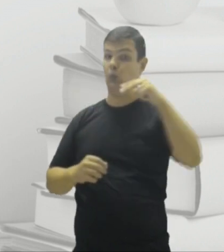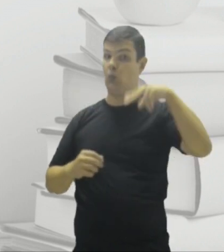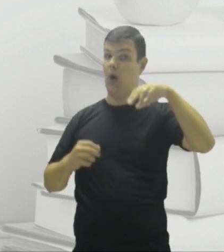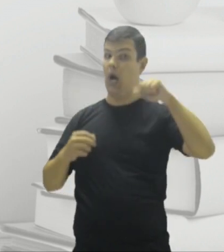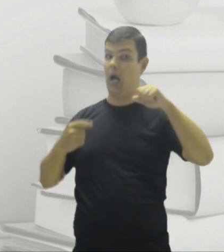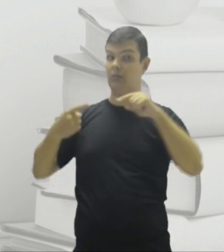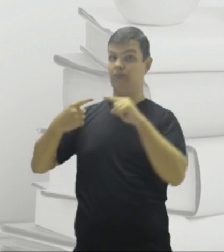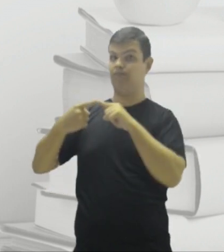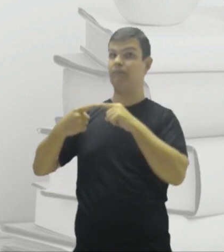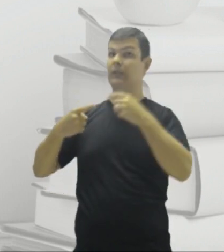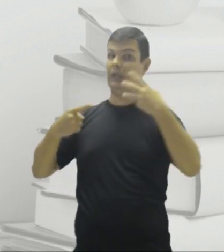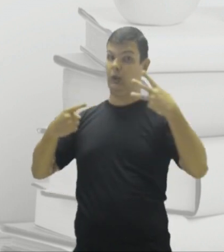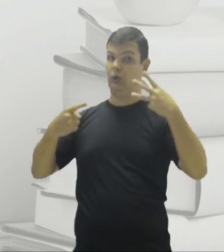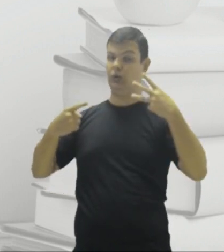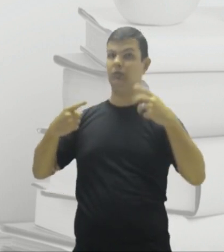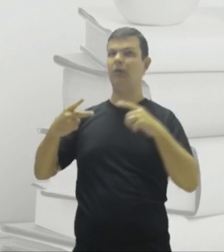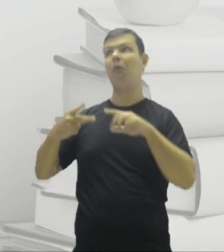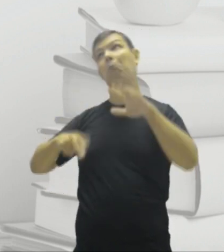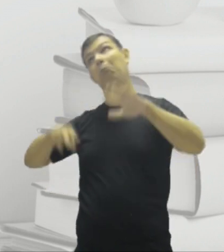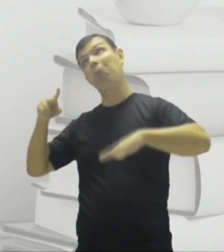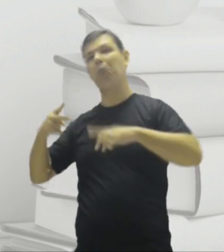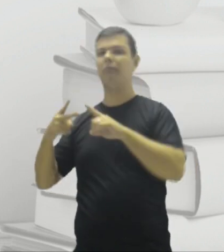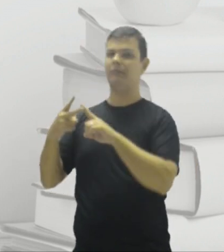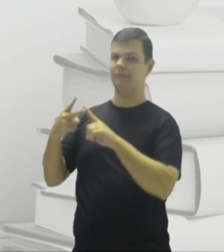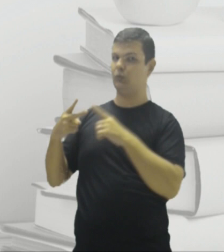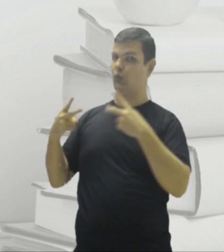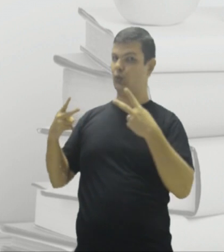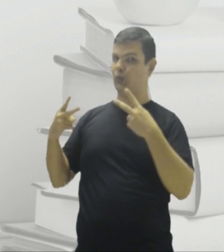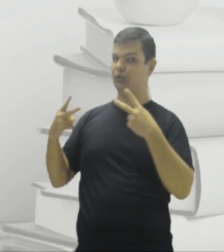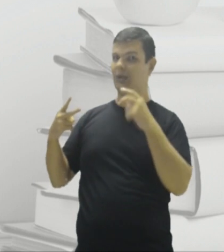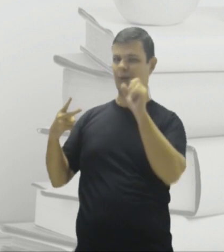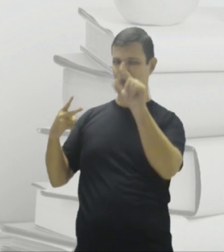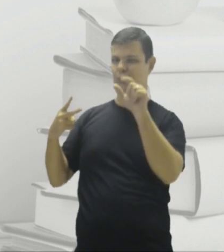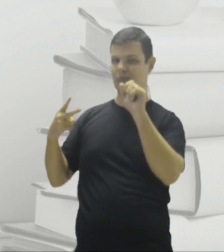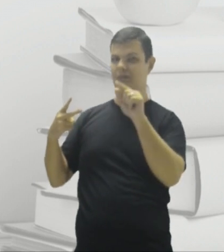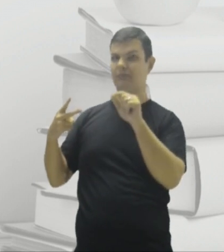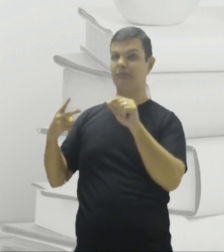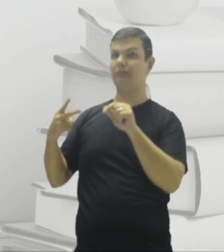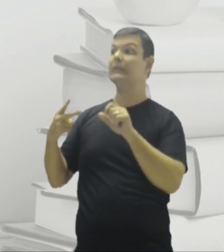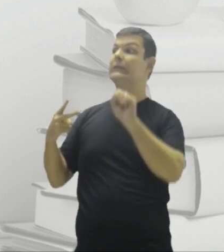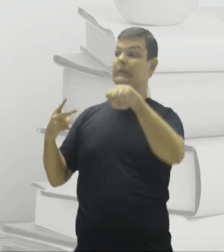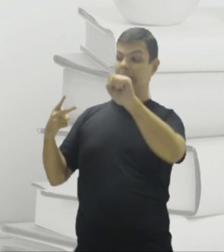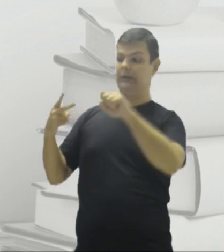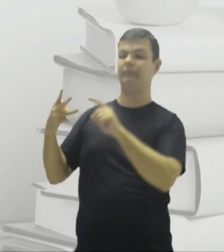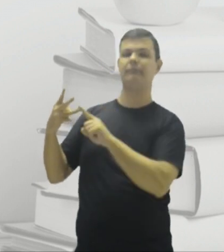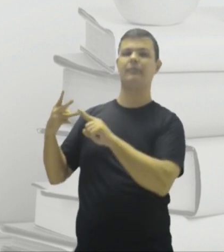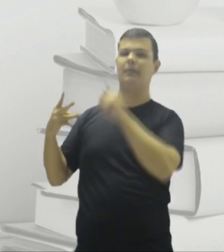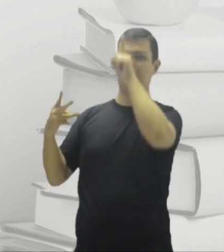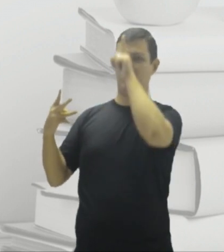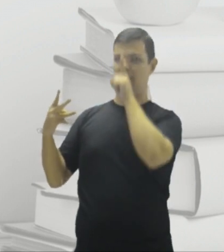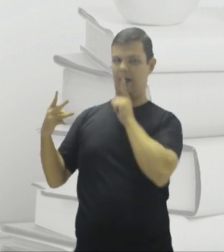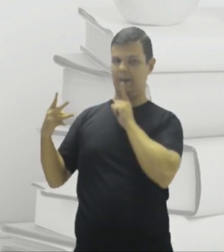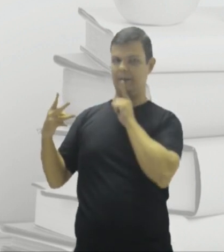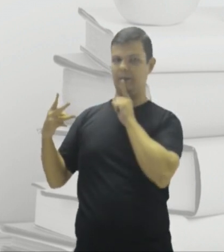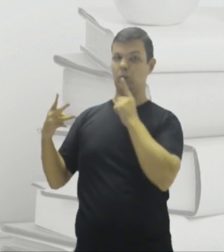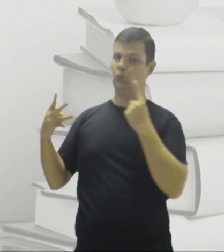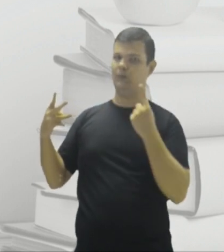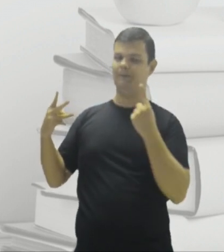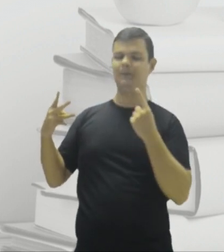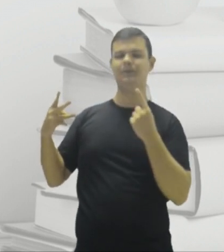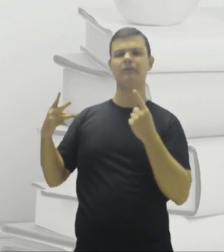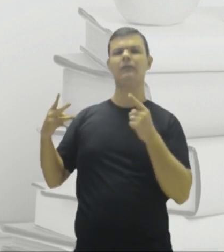Nunca é a pontuação 3, às vezes a pontuação 2 em azul e sim a pontuação 1 em amarelo. Eu farei